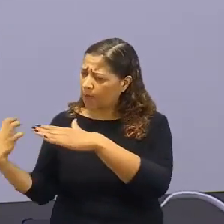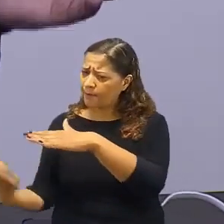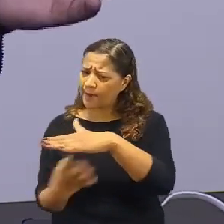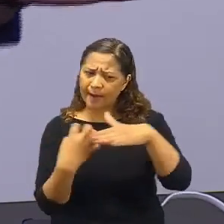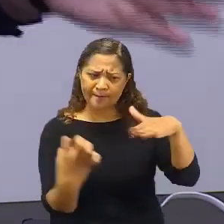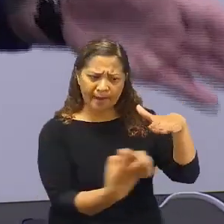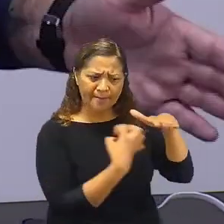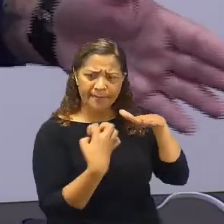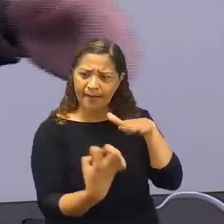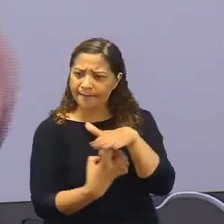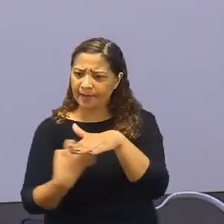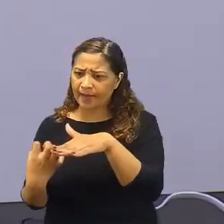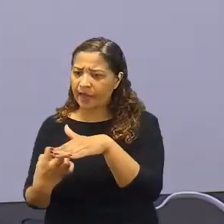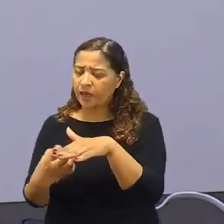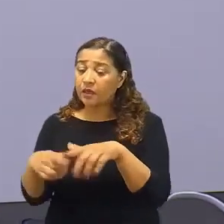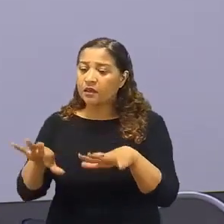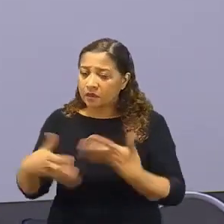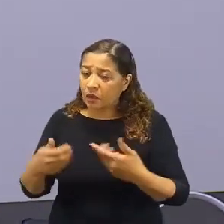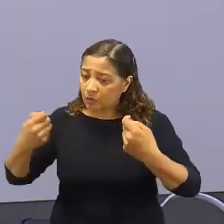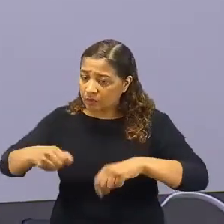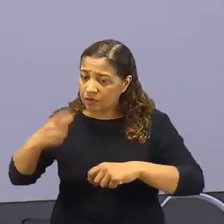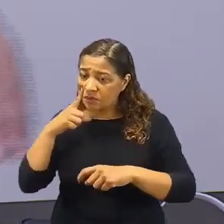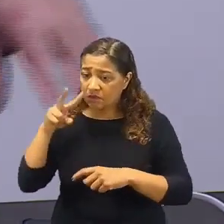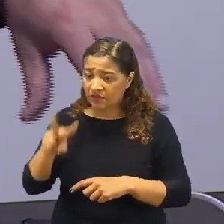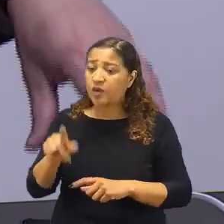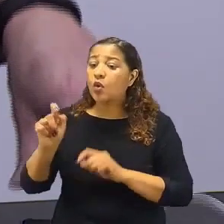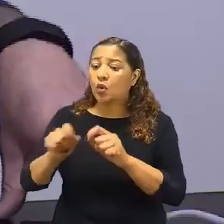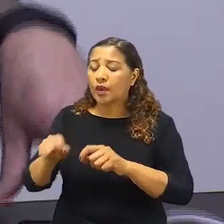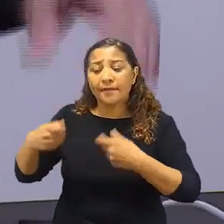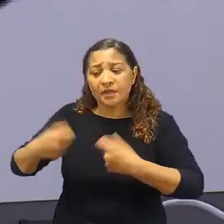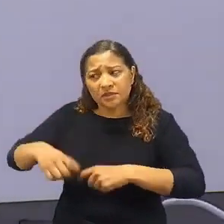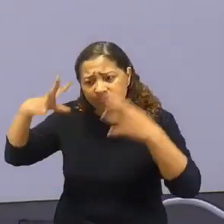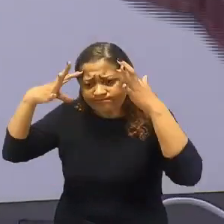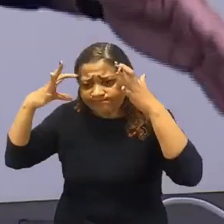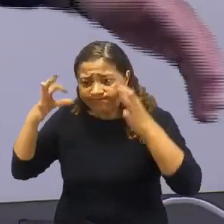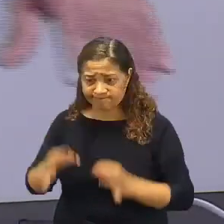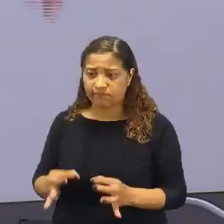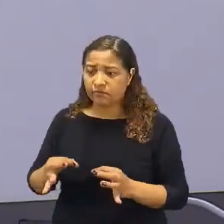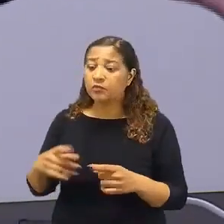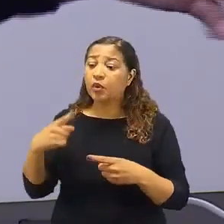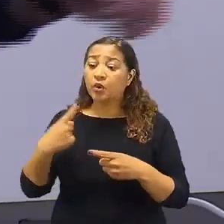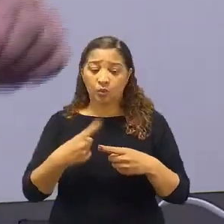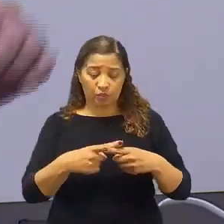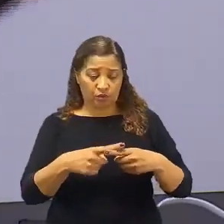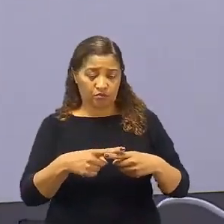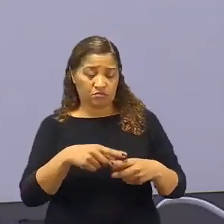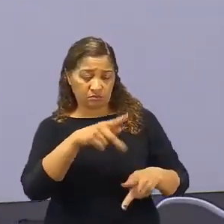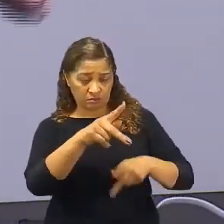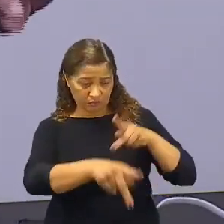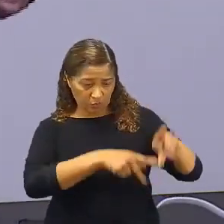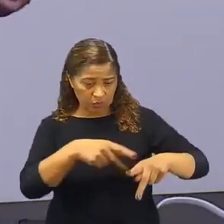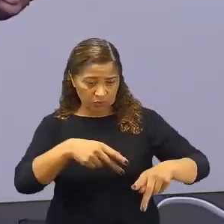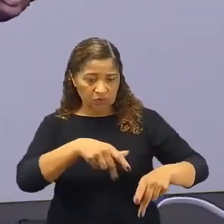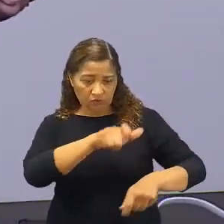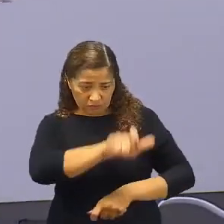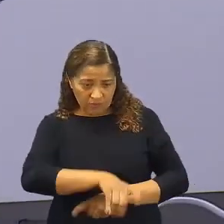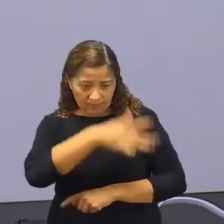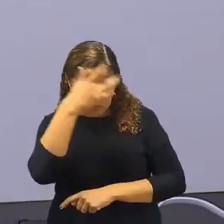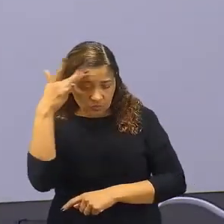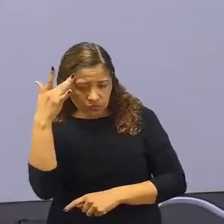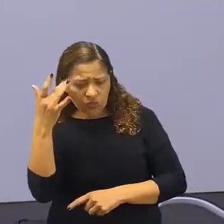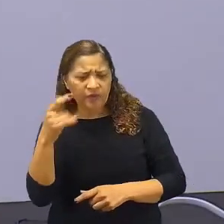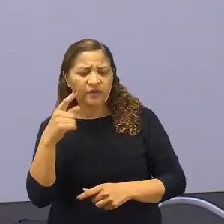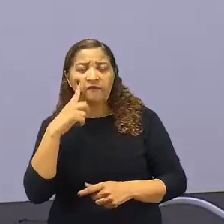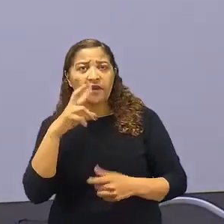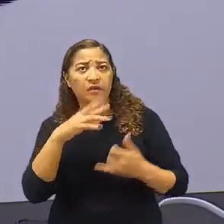que, quando seja visto, daí entra a conscientização. A comunidade vê um cabo, vê um fio, opa, tem o nome da empresa.